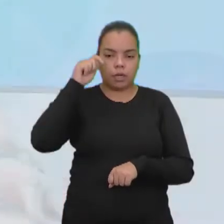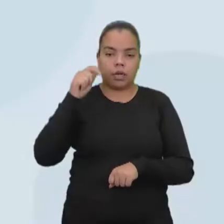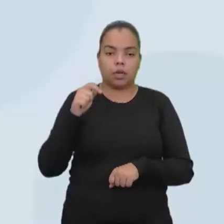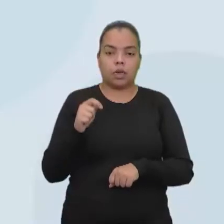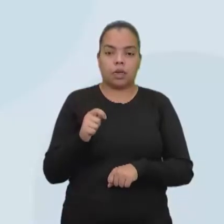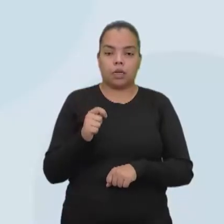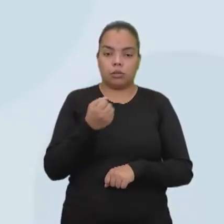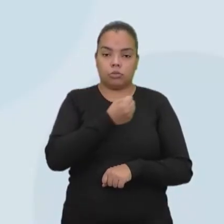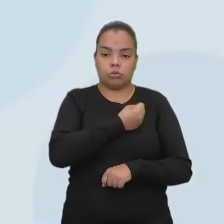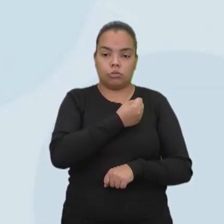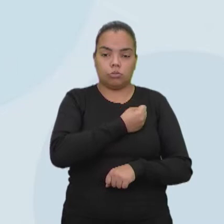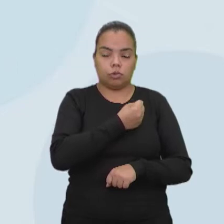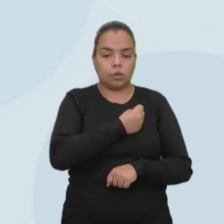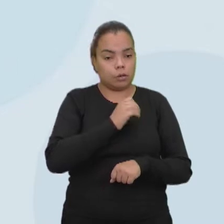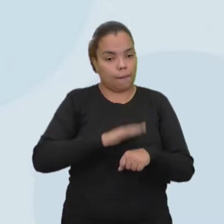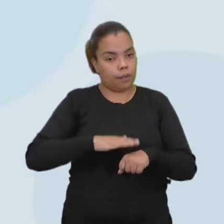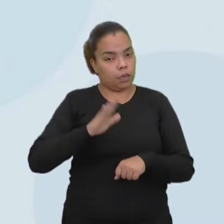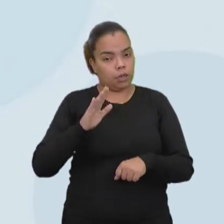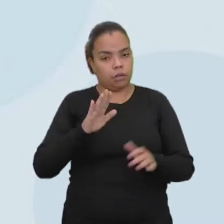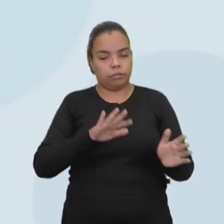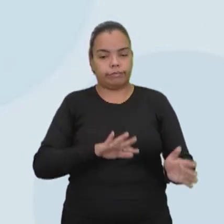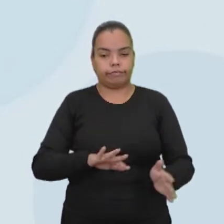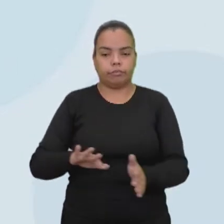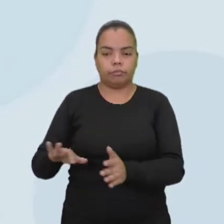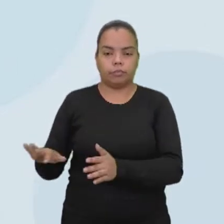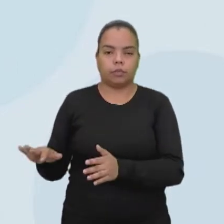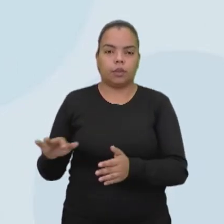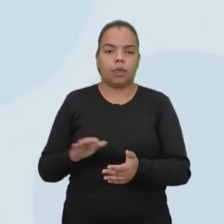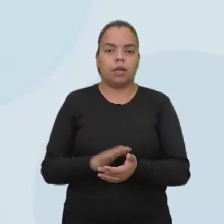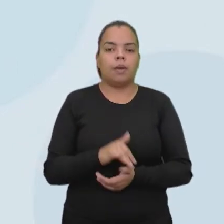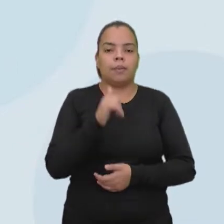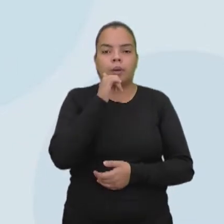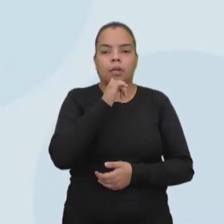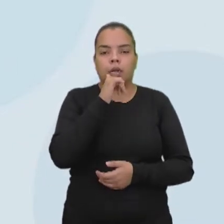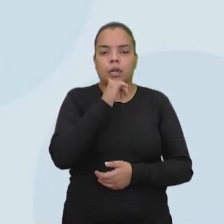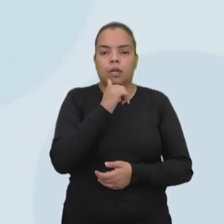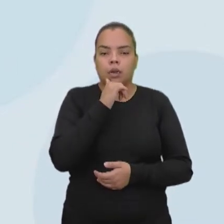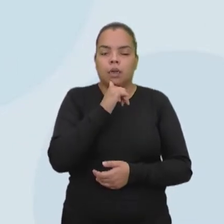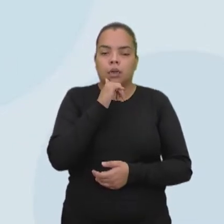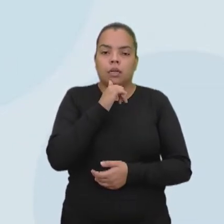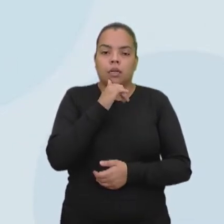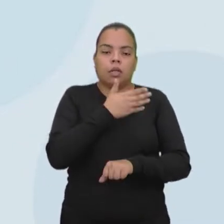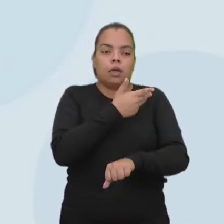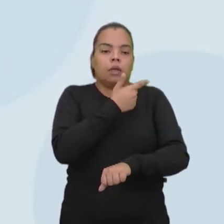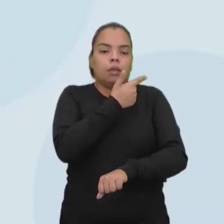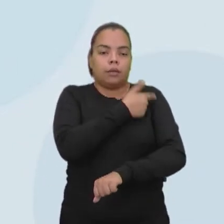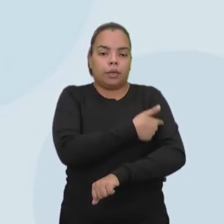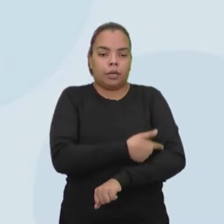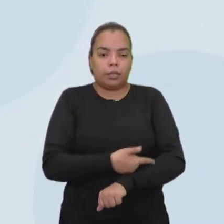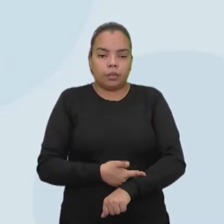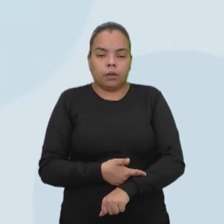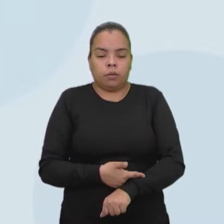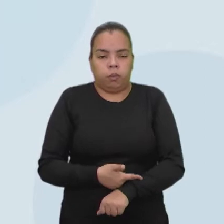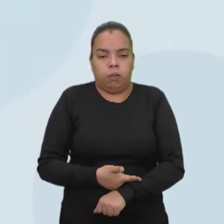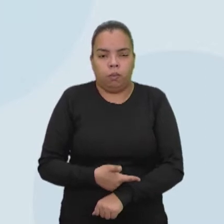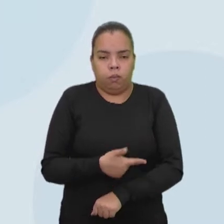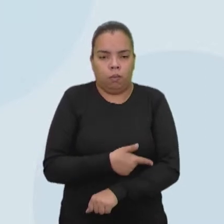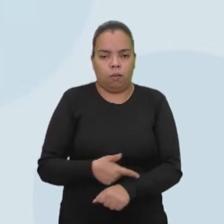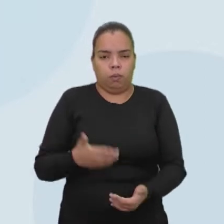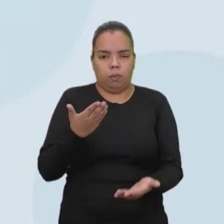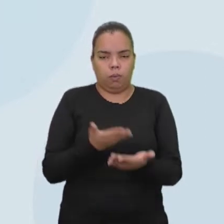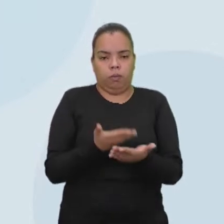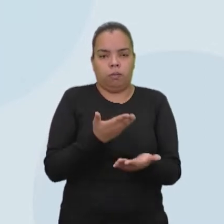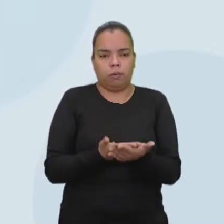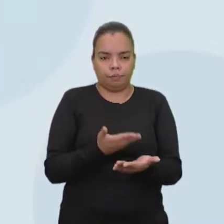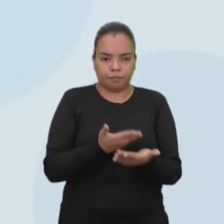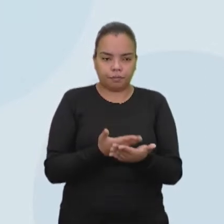na educação. Então o Brasil já superou o gargalo da educação, porque hoje as mulheres são mais